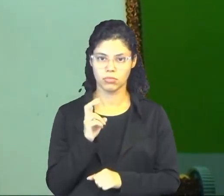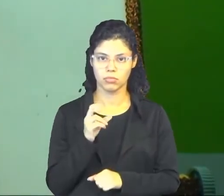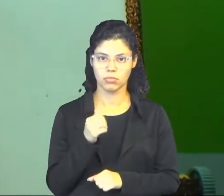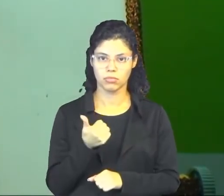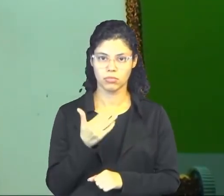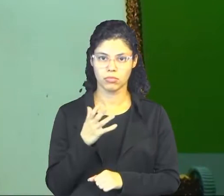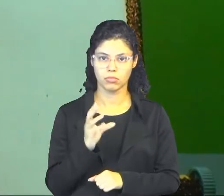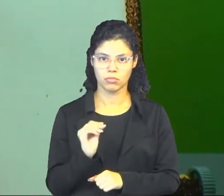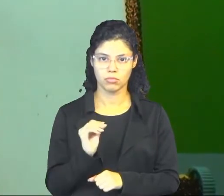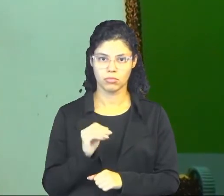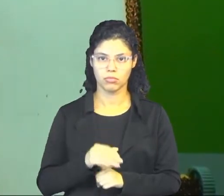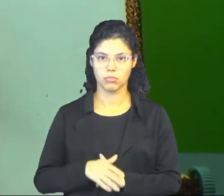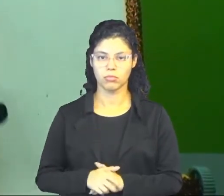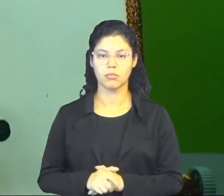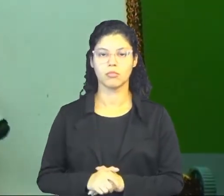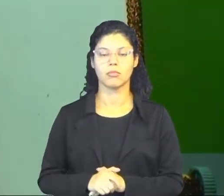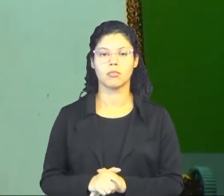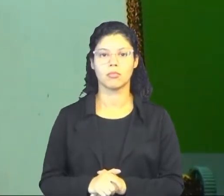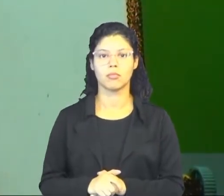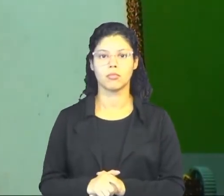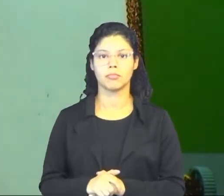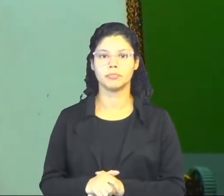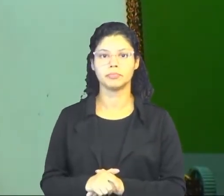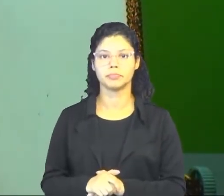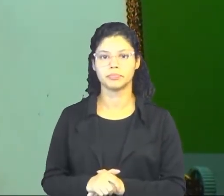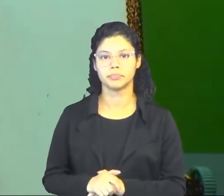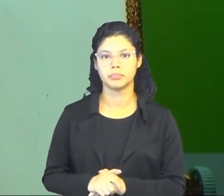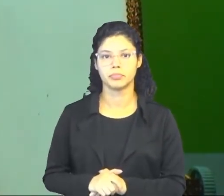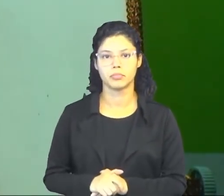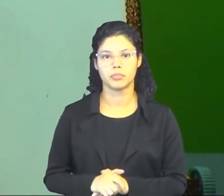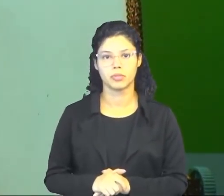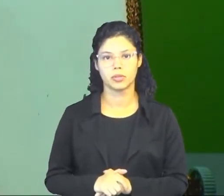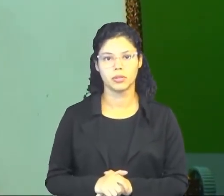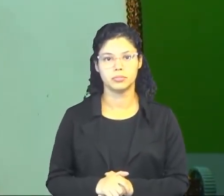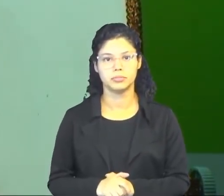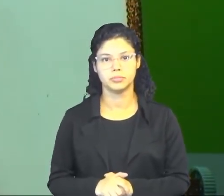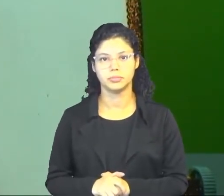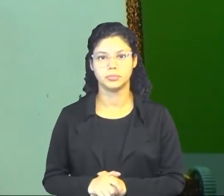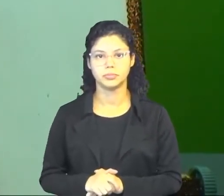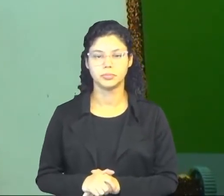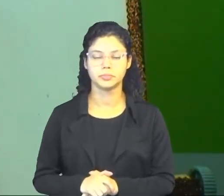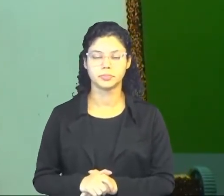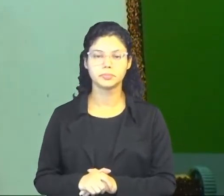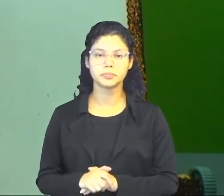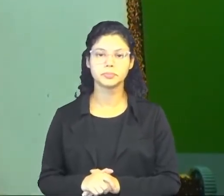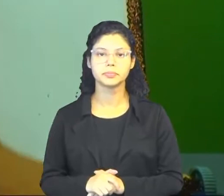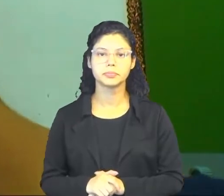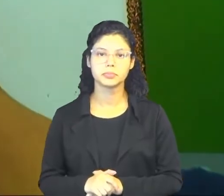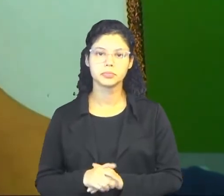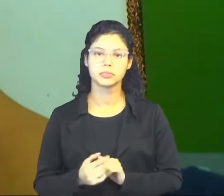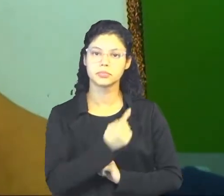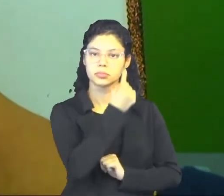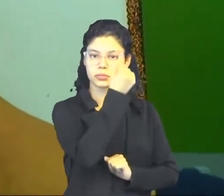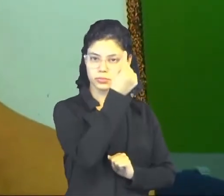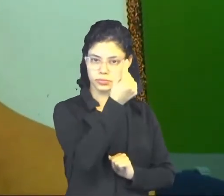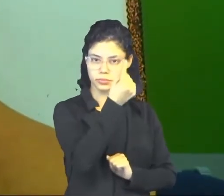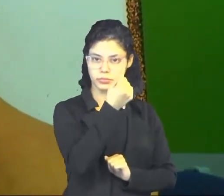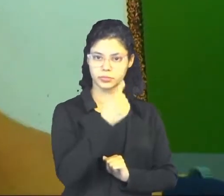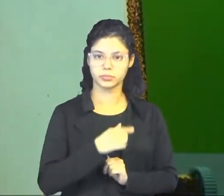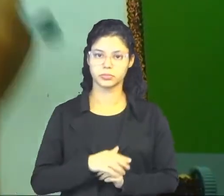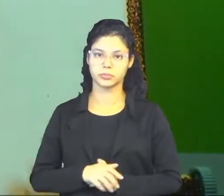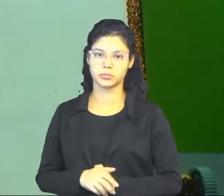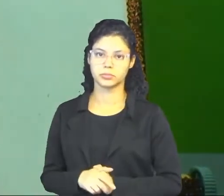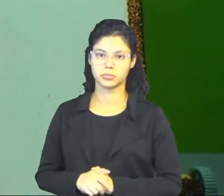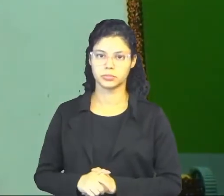Ó. Do mesmo jeito aqui, ó, 10. Opa, lembra que eu falei? Não posso colocar esse 1 agora aqui. Tem que colocar onde?